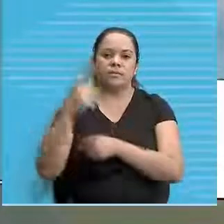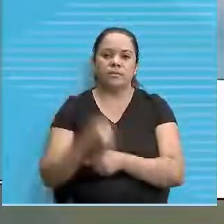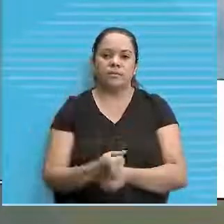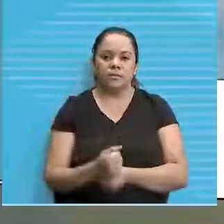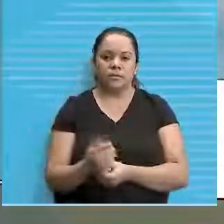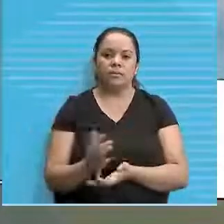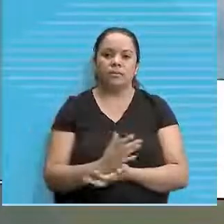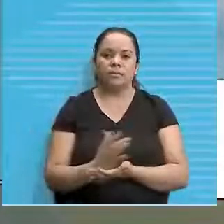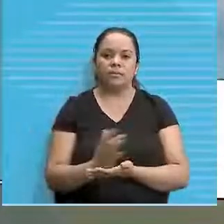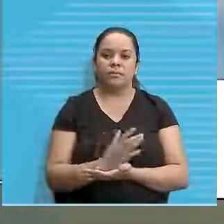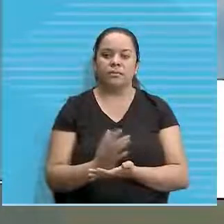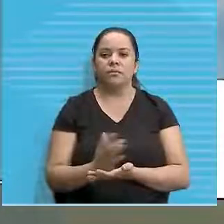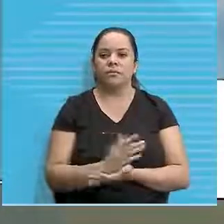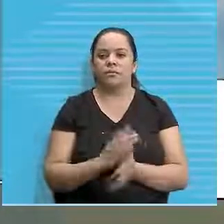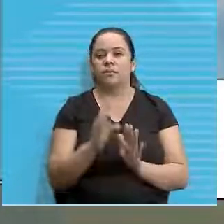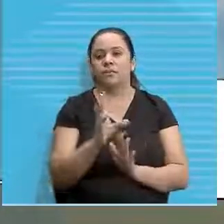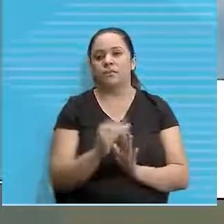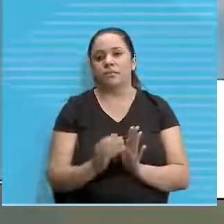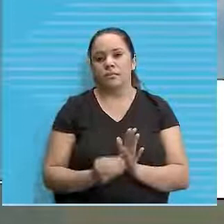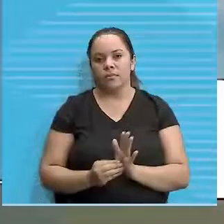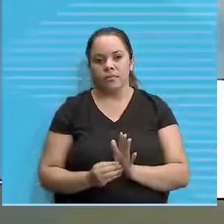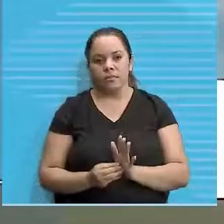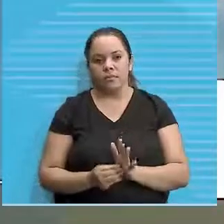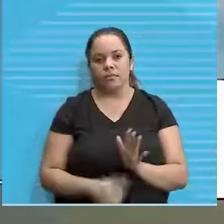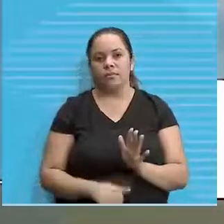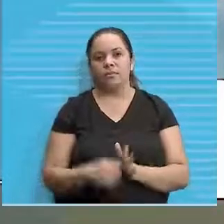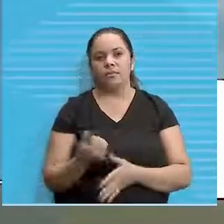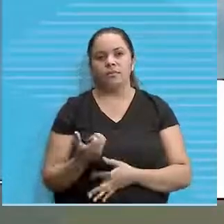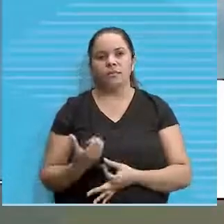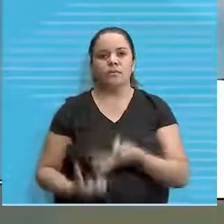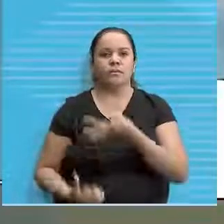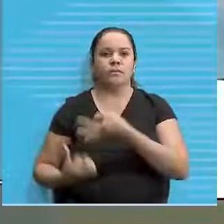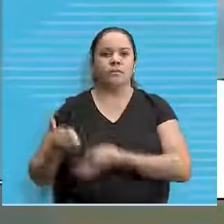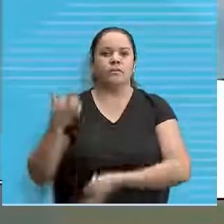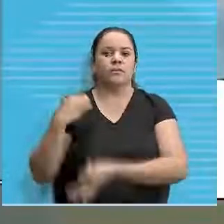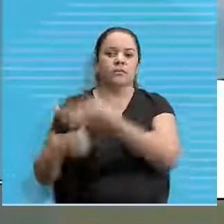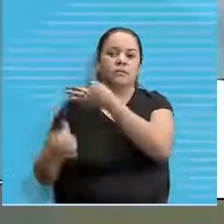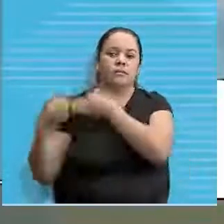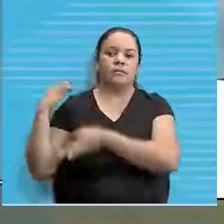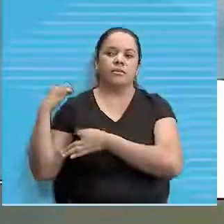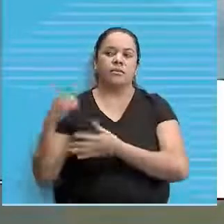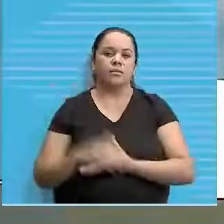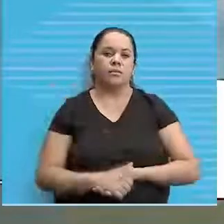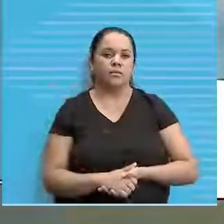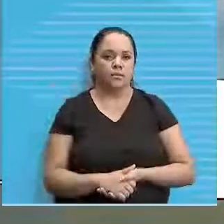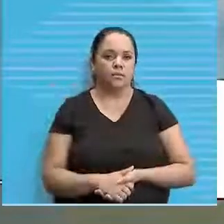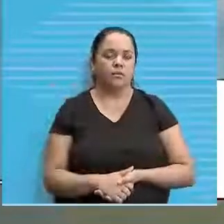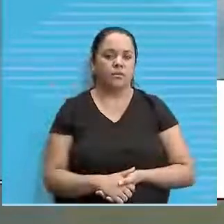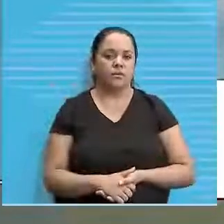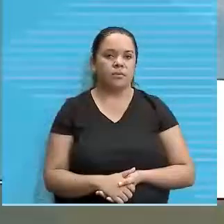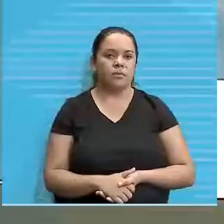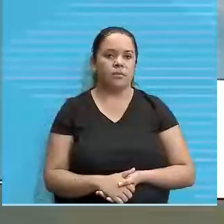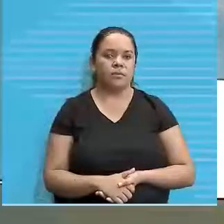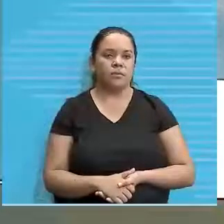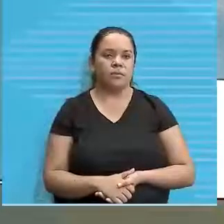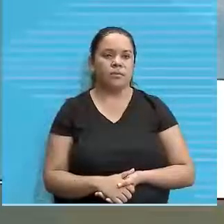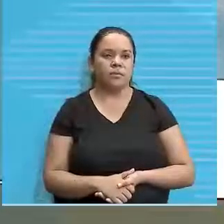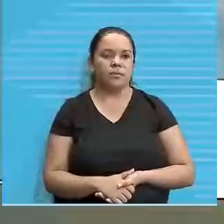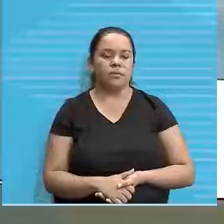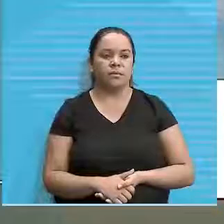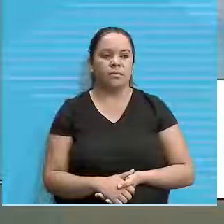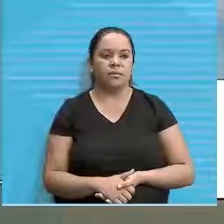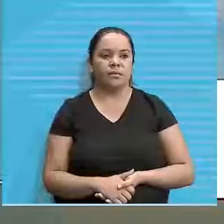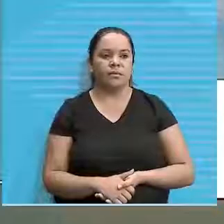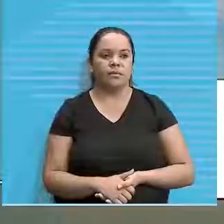discutiu no primeiro semestre, como autoconhecimento, identidade, cultura. E a gente vai, né, dar